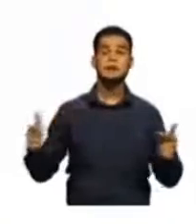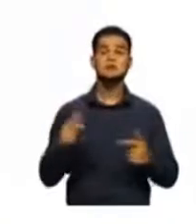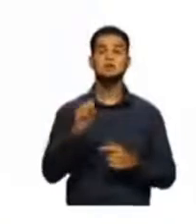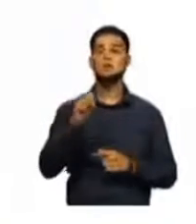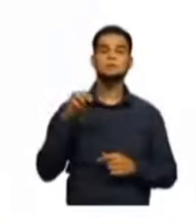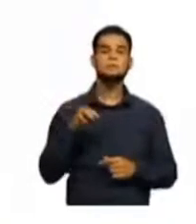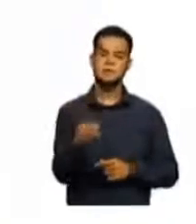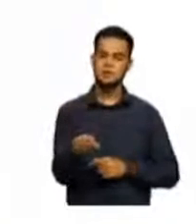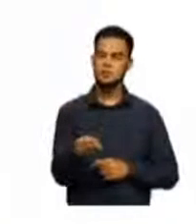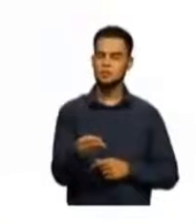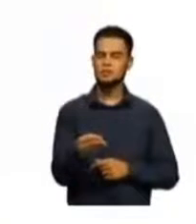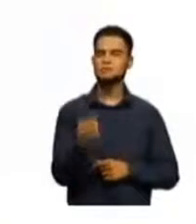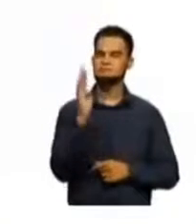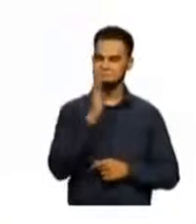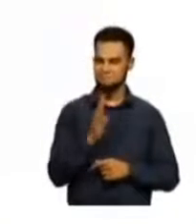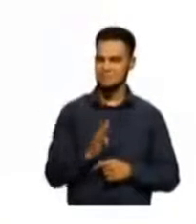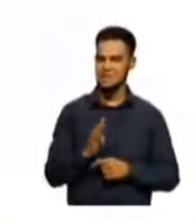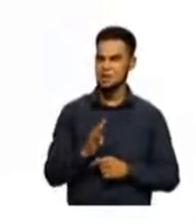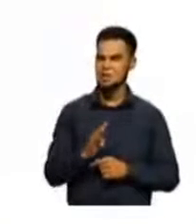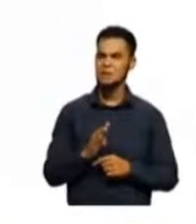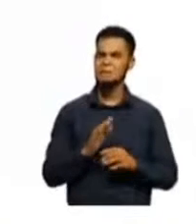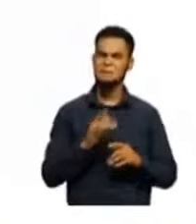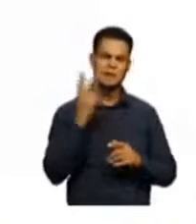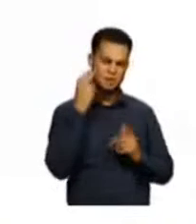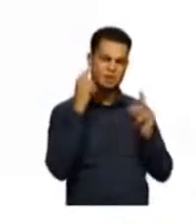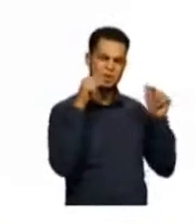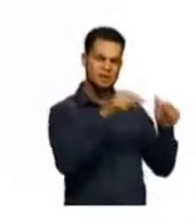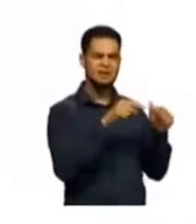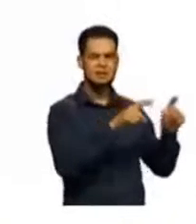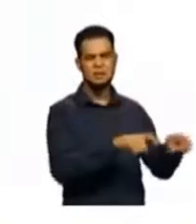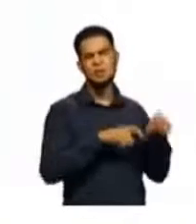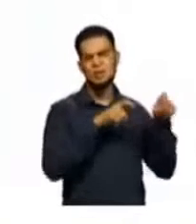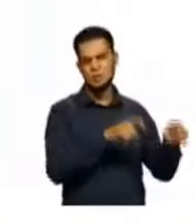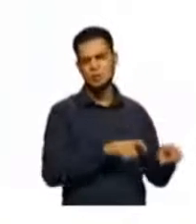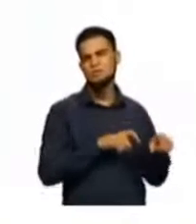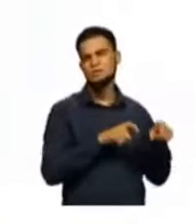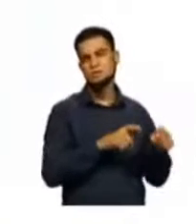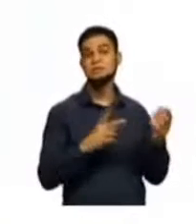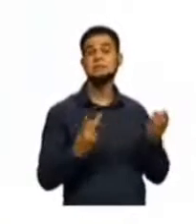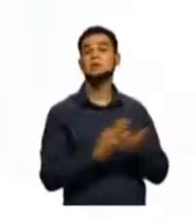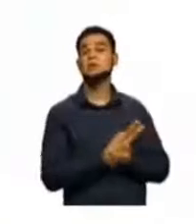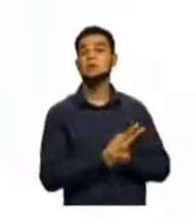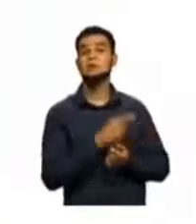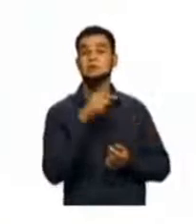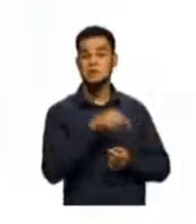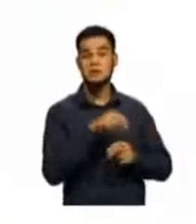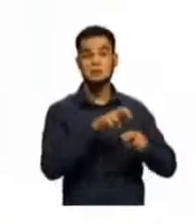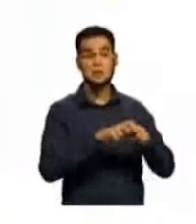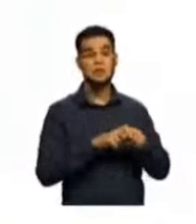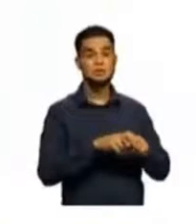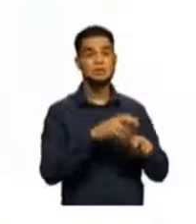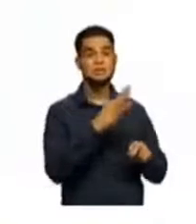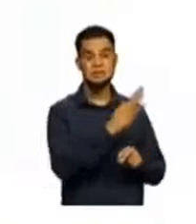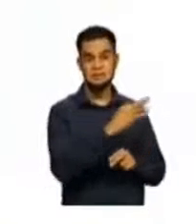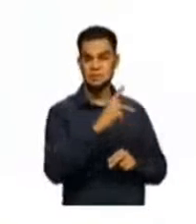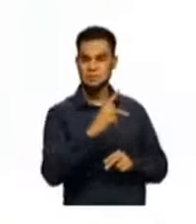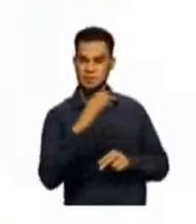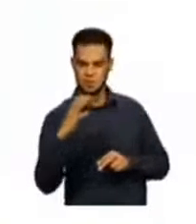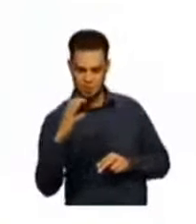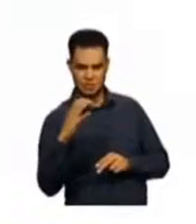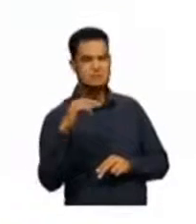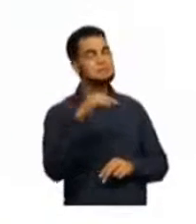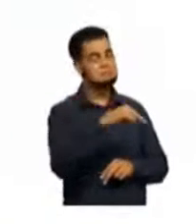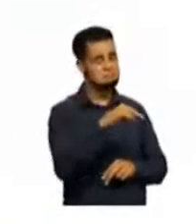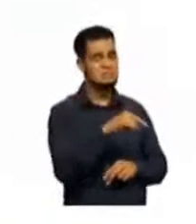comum em áreas rurais. É uma doença causada pelo protozoário Trypanosoma cruzi e transmitida por